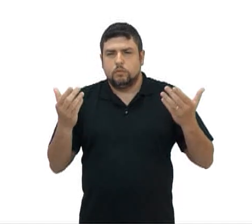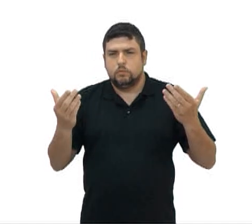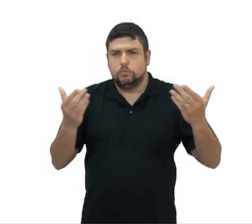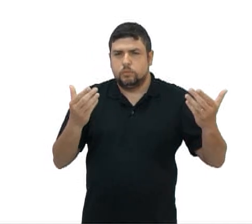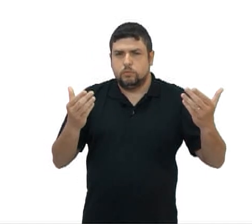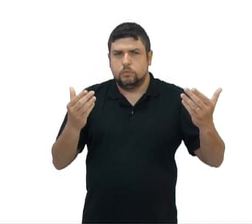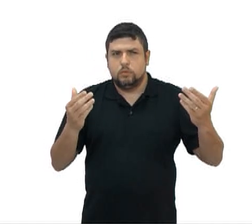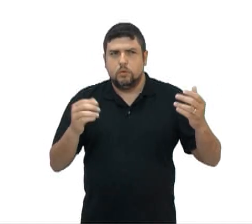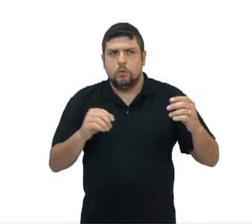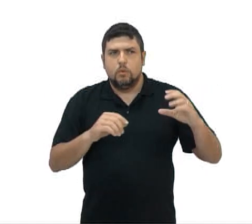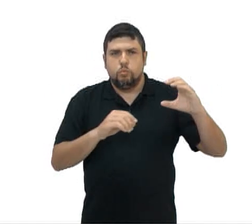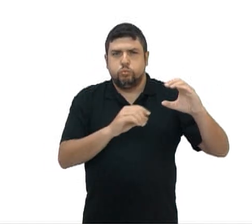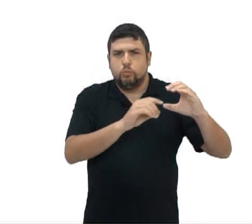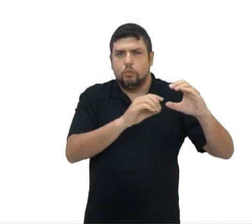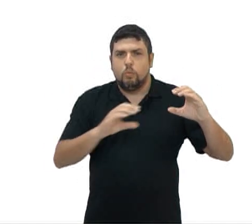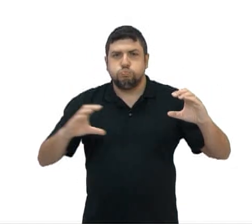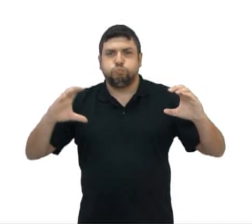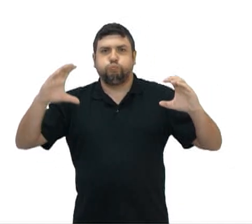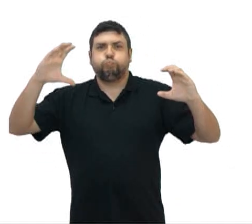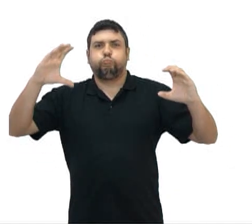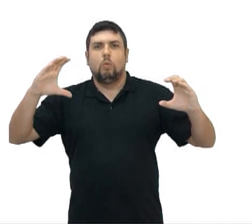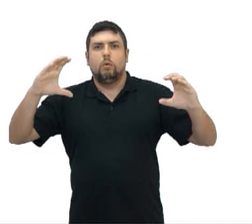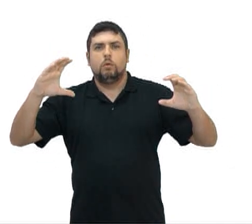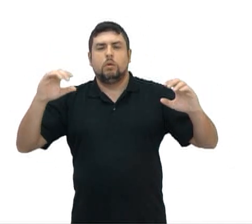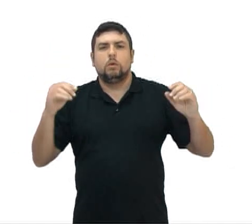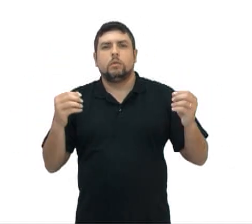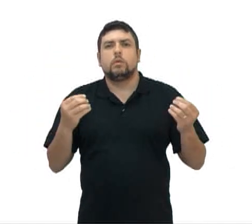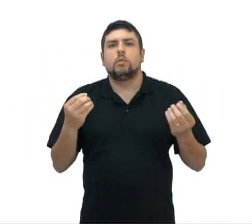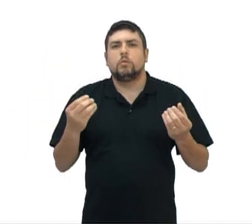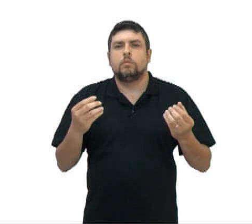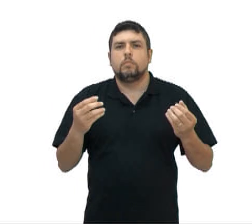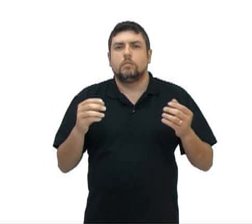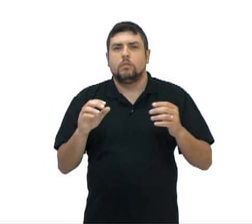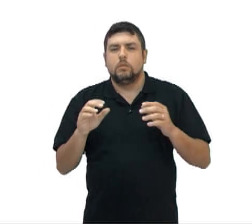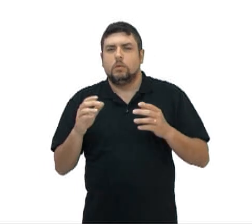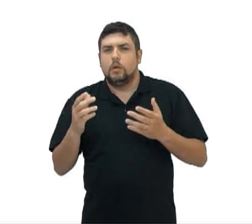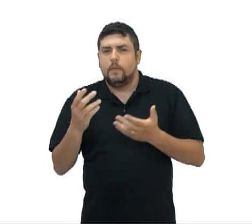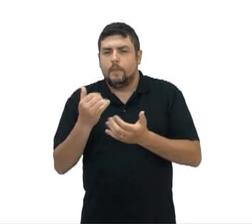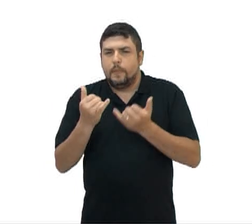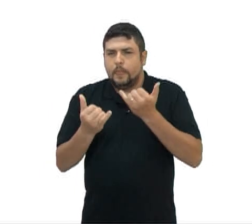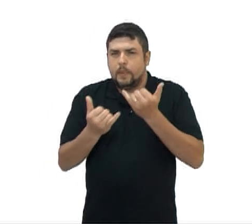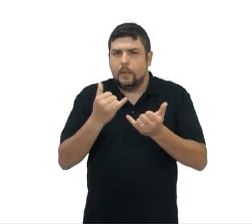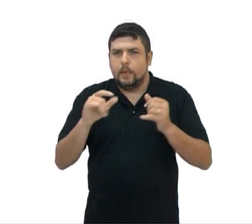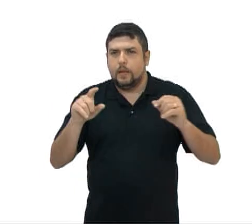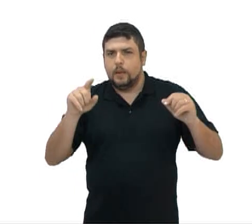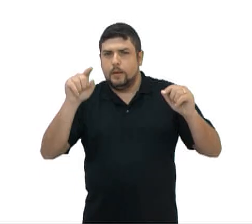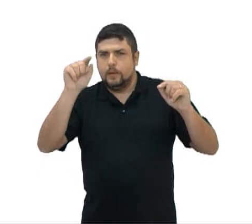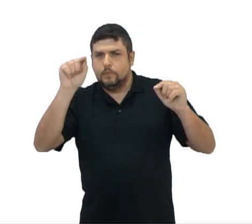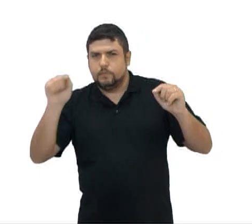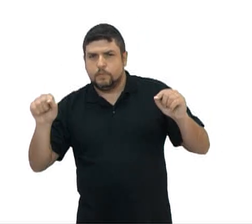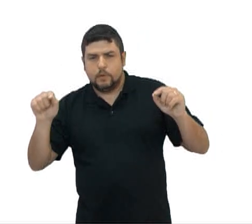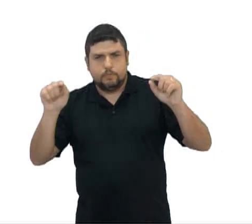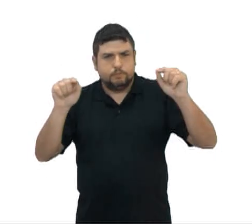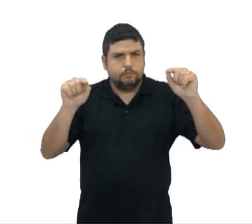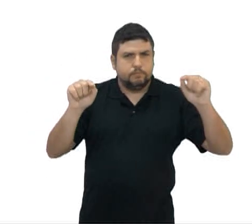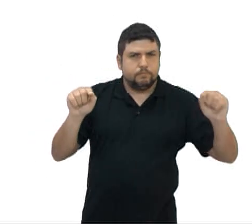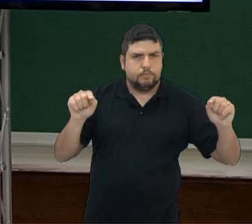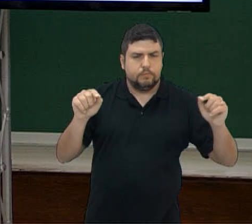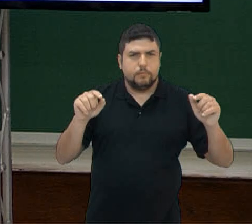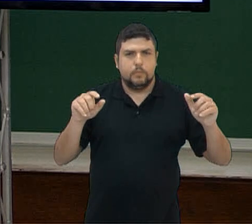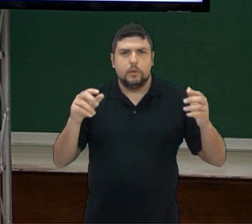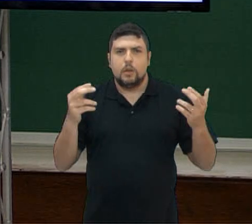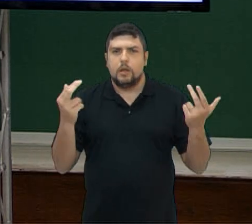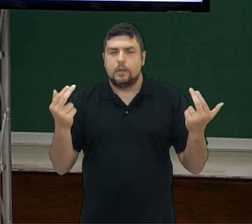às medidas dos lados. Parecido com a primeira. A primeira me diz que o perímetro é